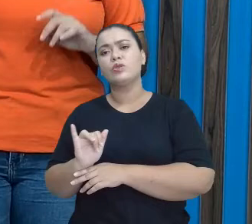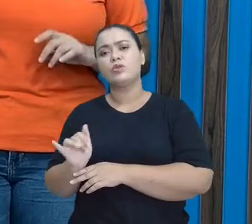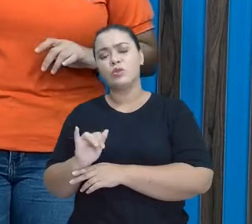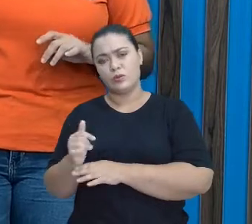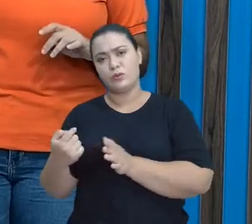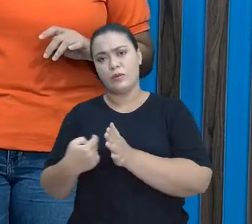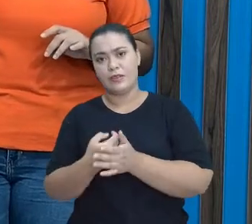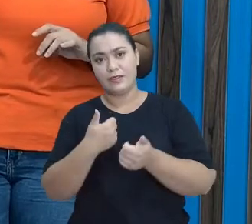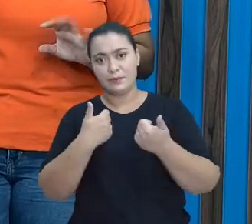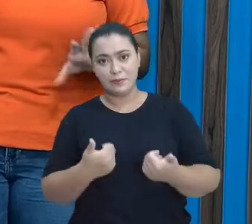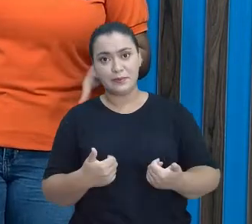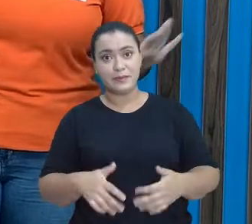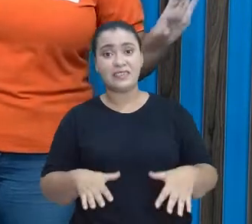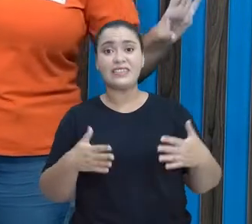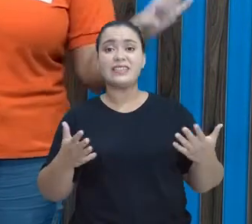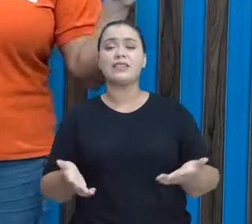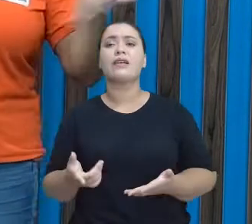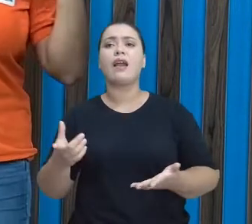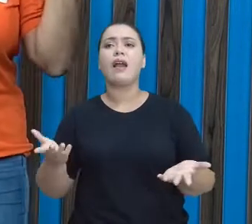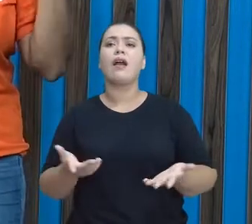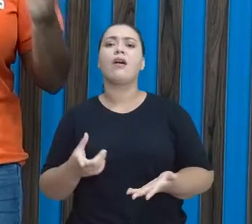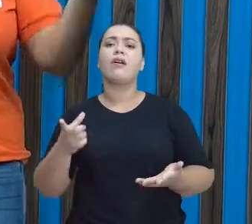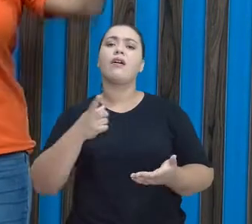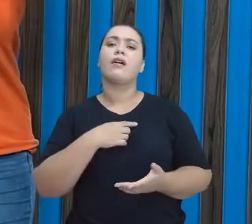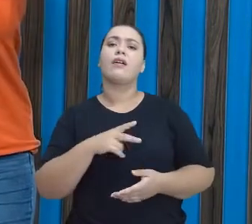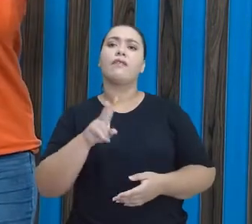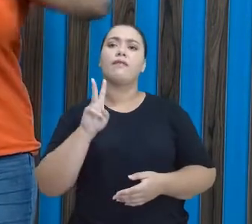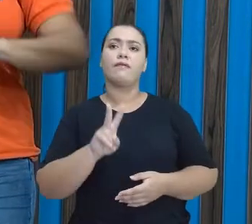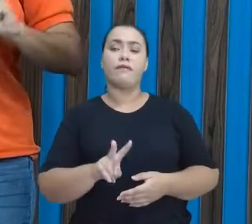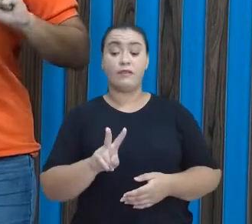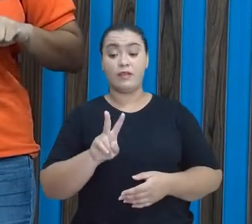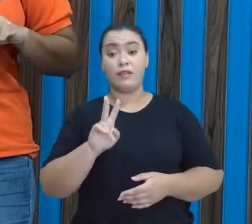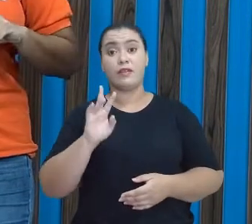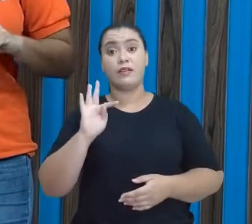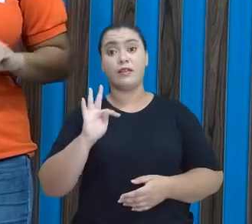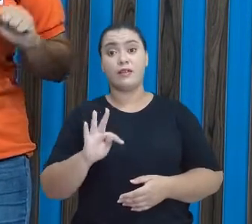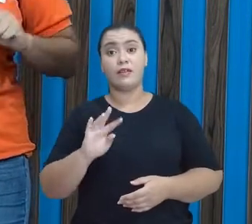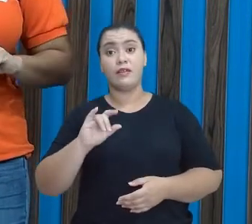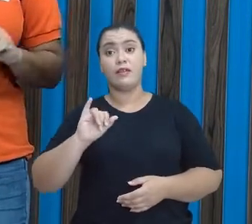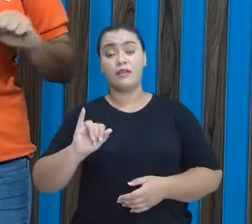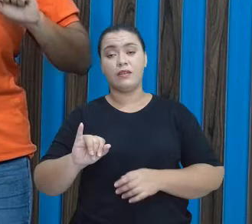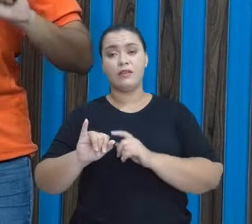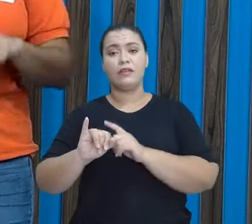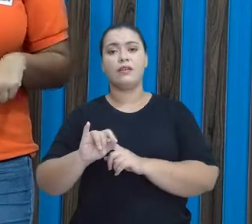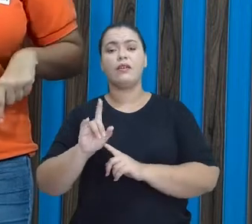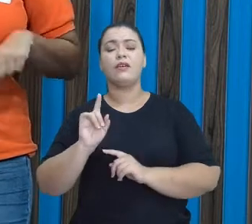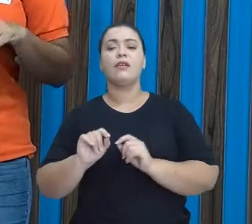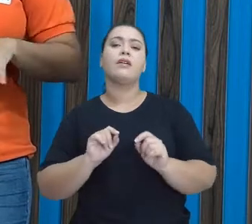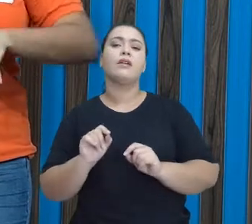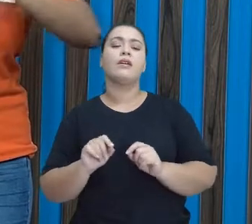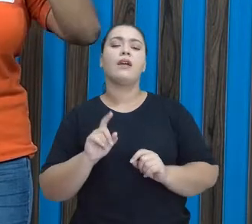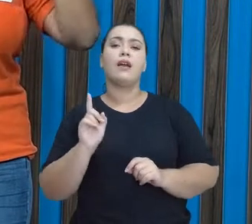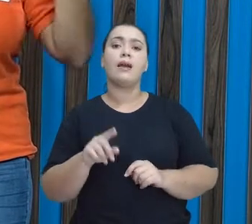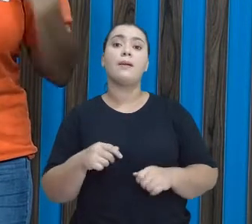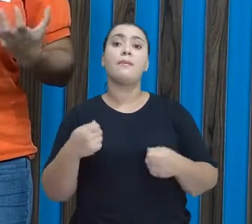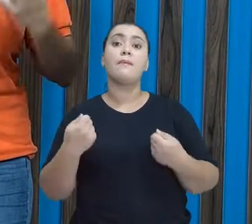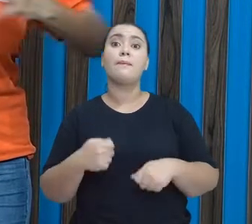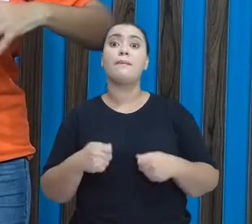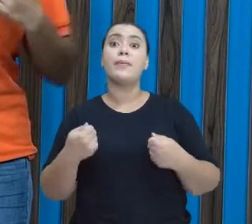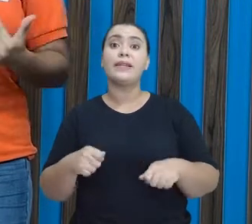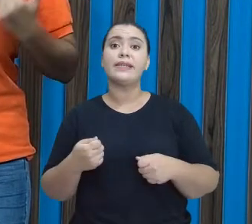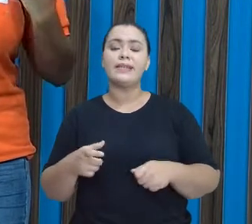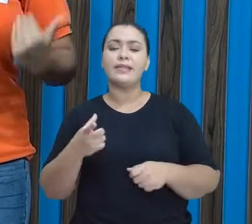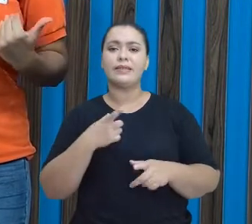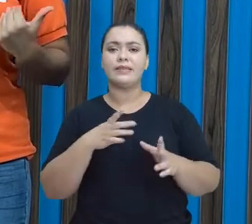E aqui a gente vai começar a ver os verbos transitivos indiretos, que são aqueles que precisam